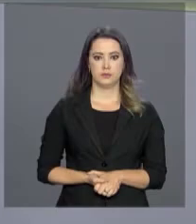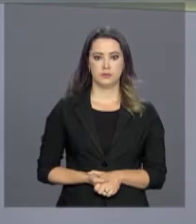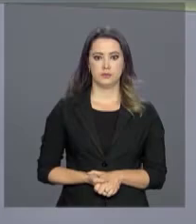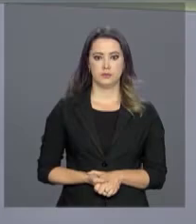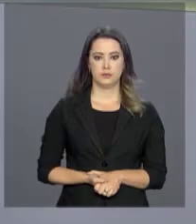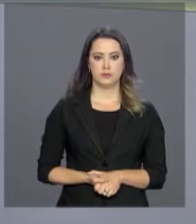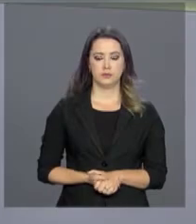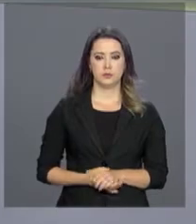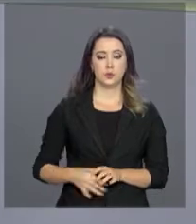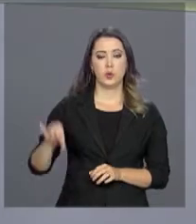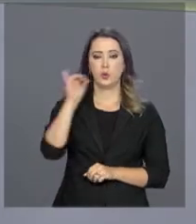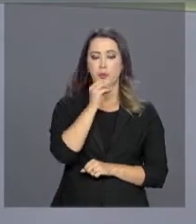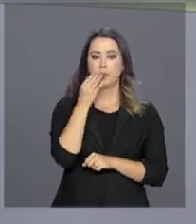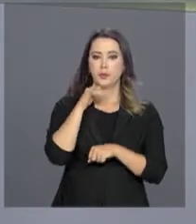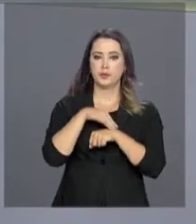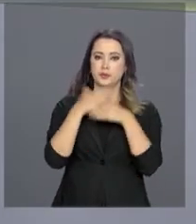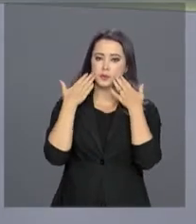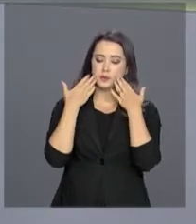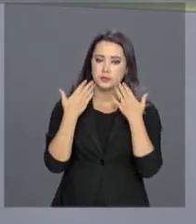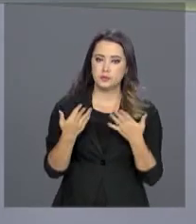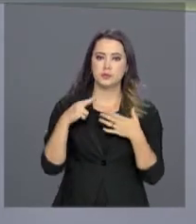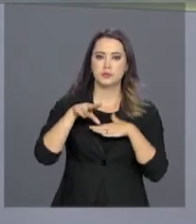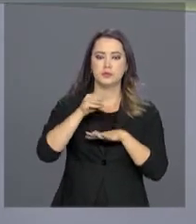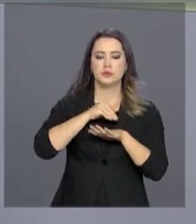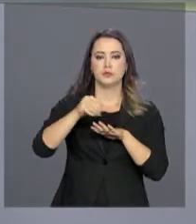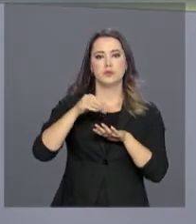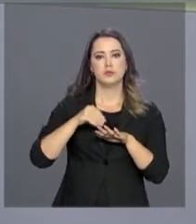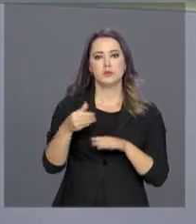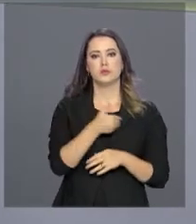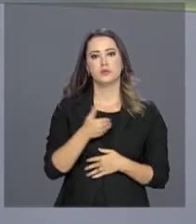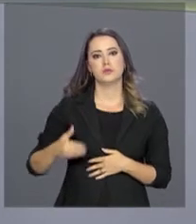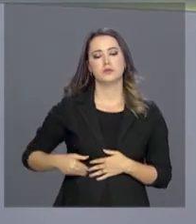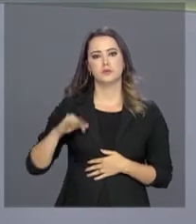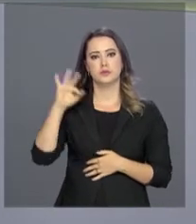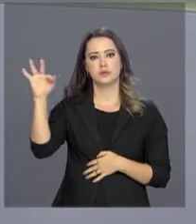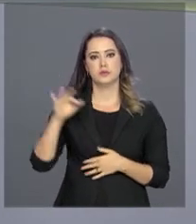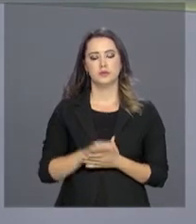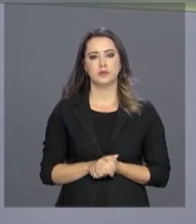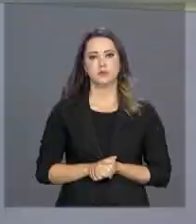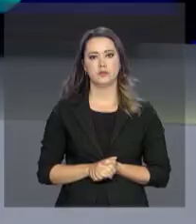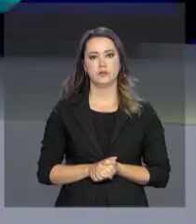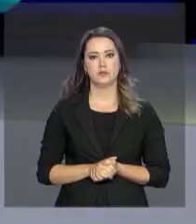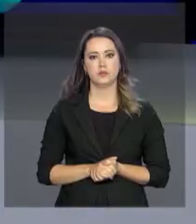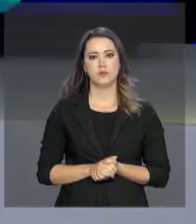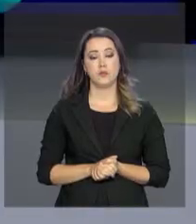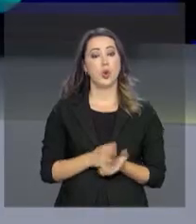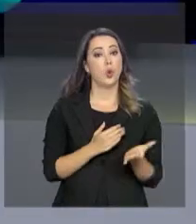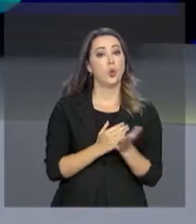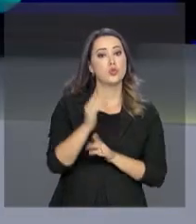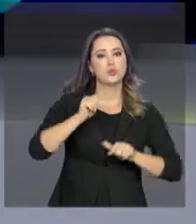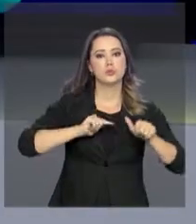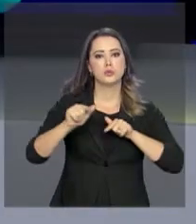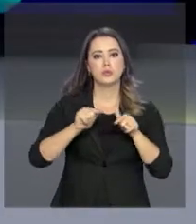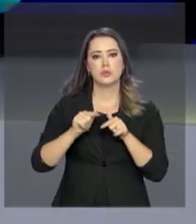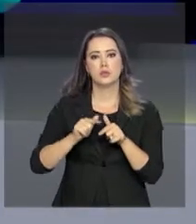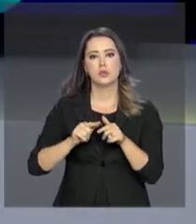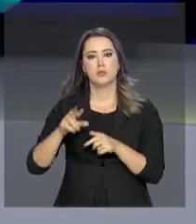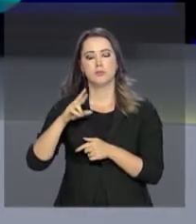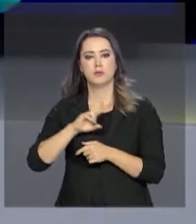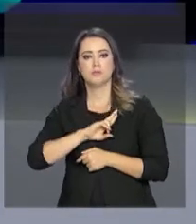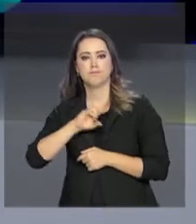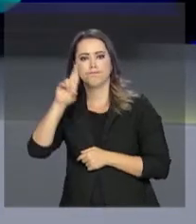olá boa noite no ar o repórter nbr com as notícias do governo federal continua o trabalho das autoridades